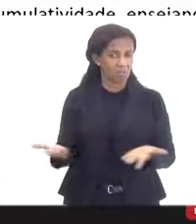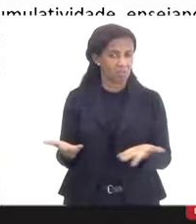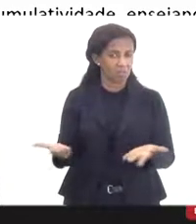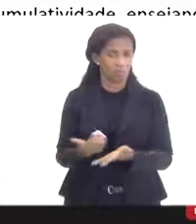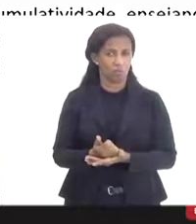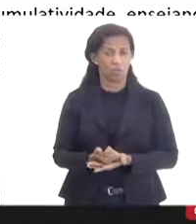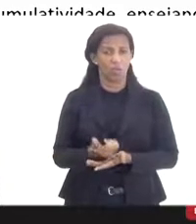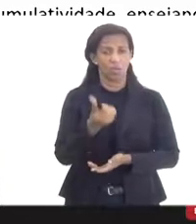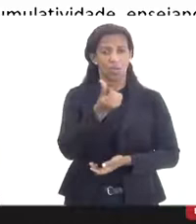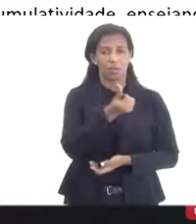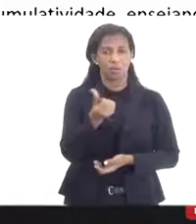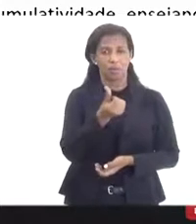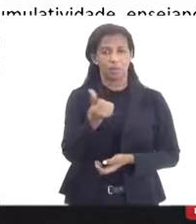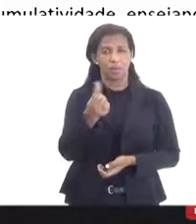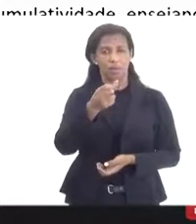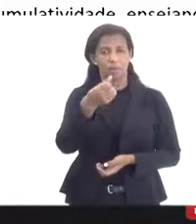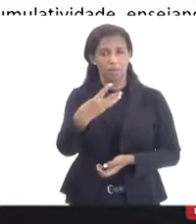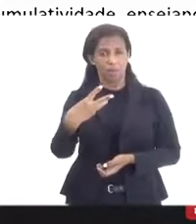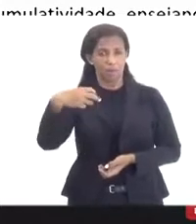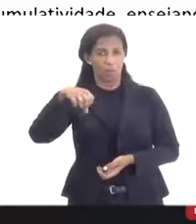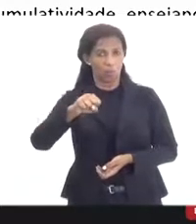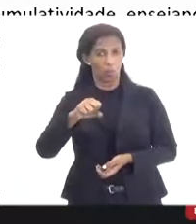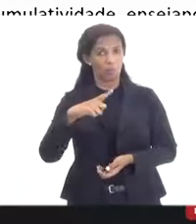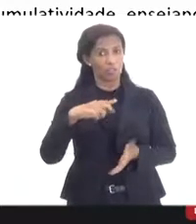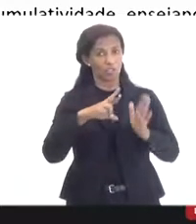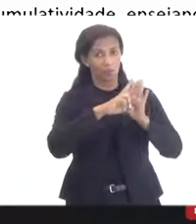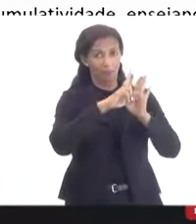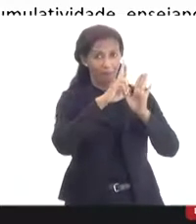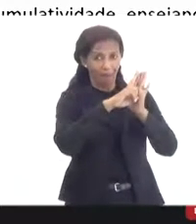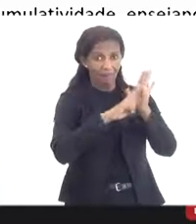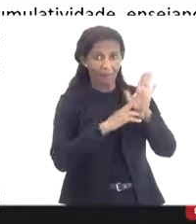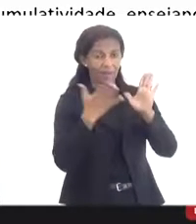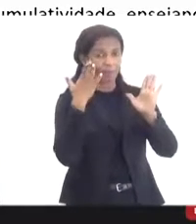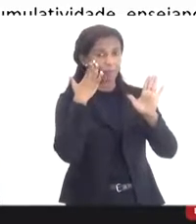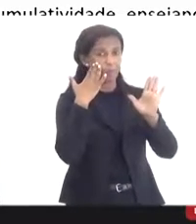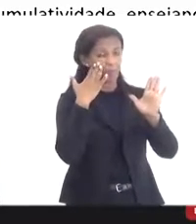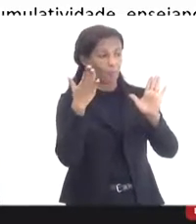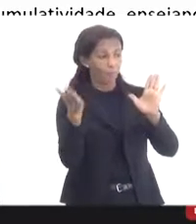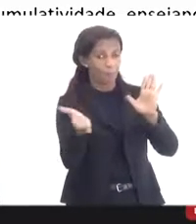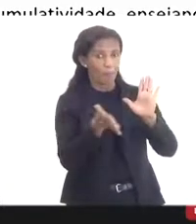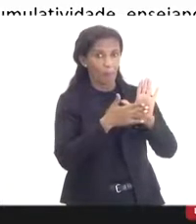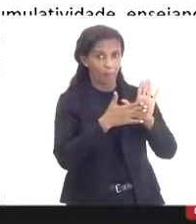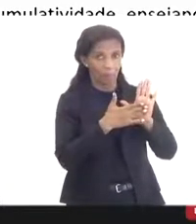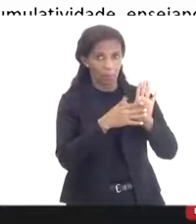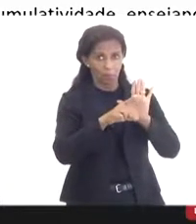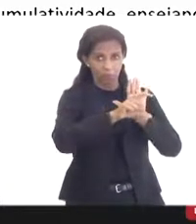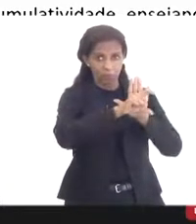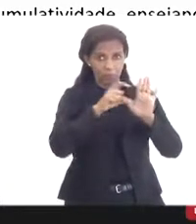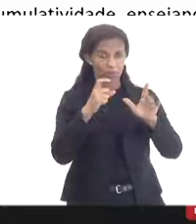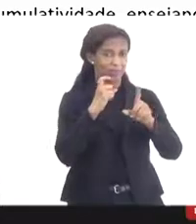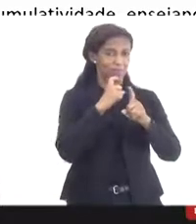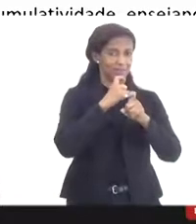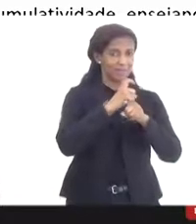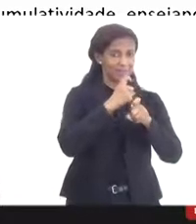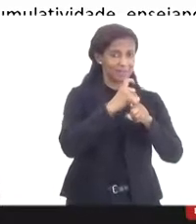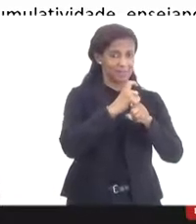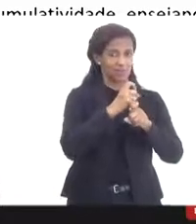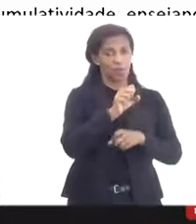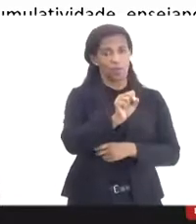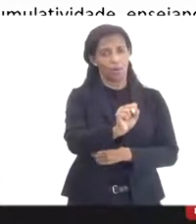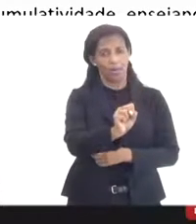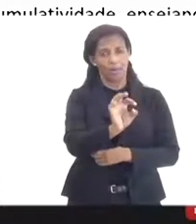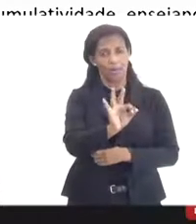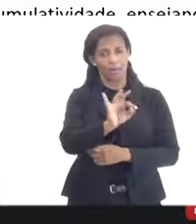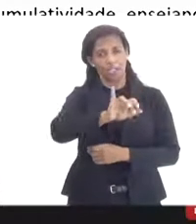Convênio 66/88, ele trazia uma regra expressa em um dos seus incisos, que é o que o STJ